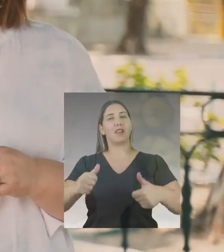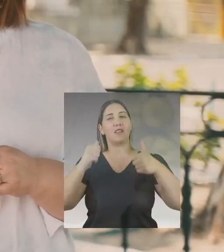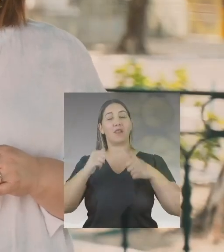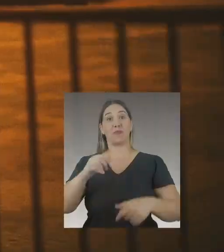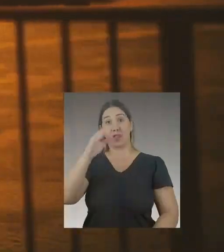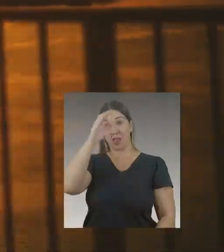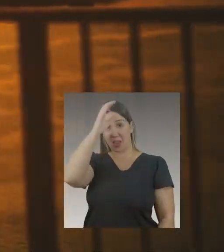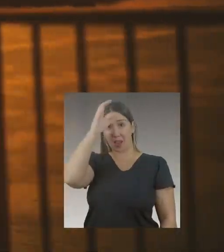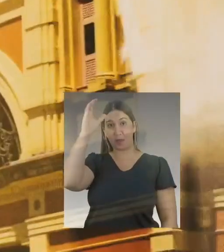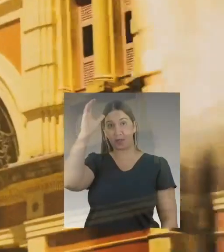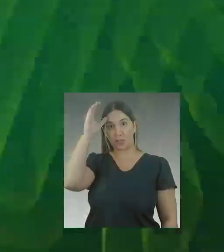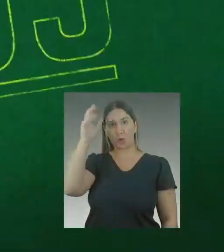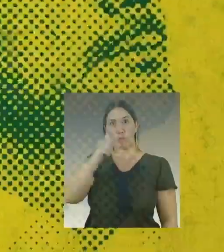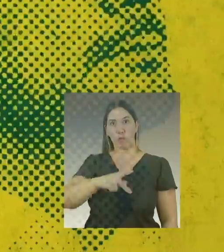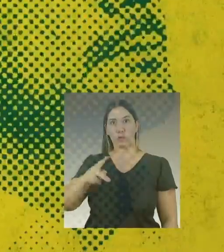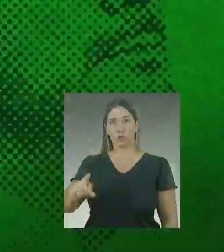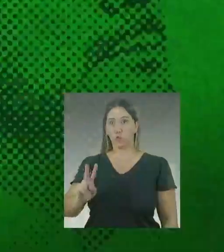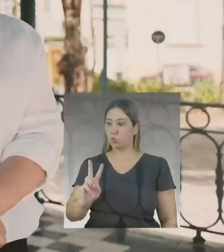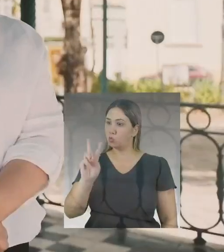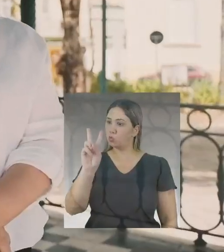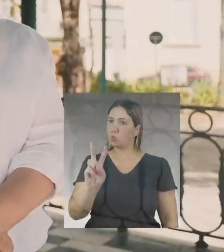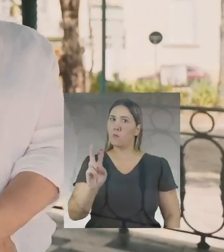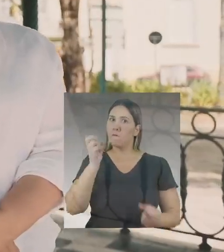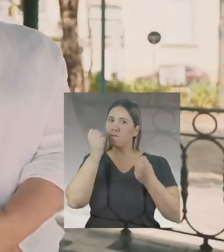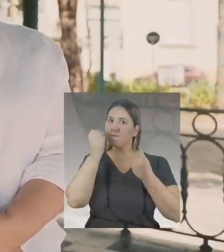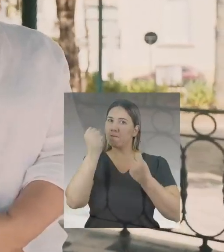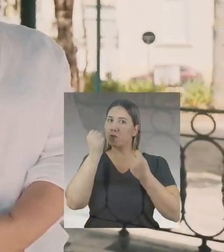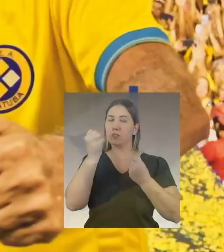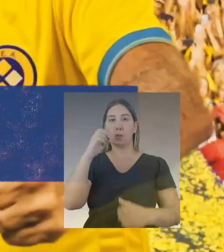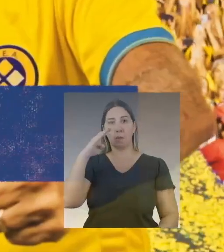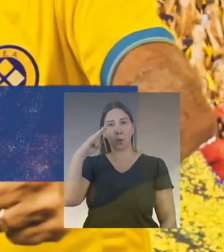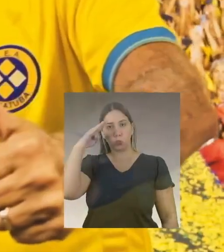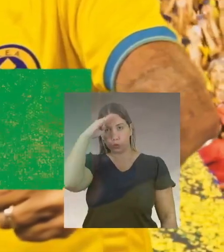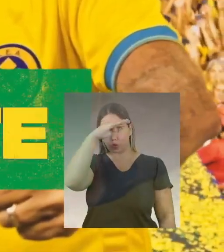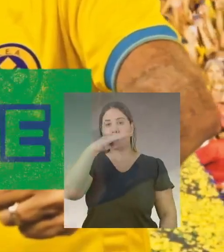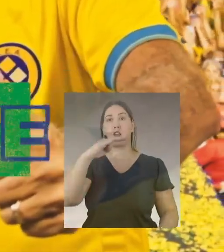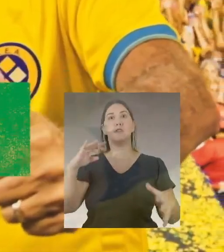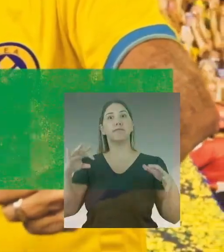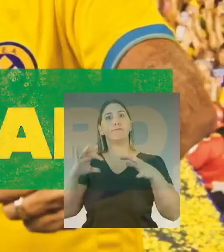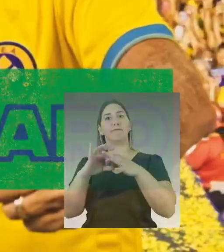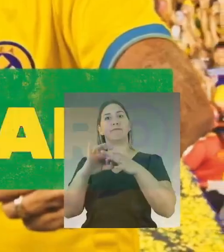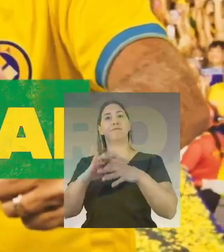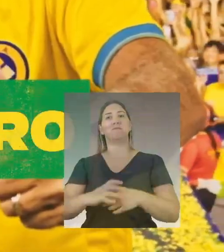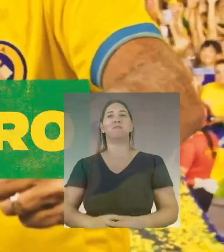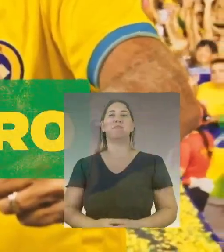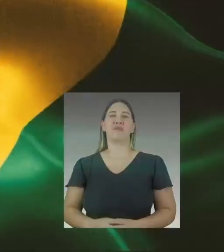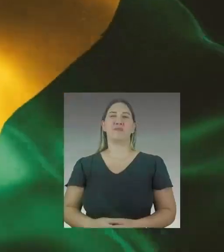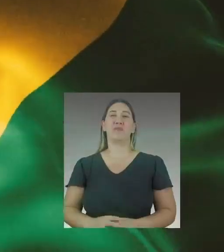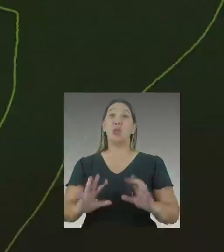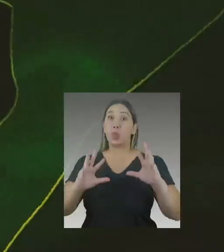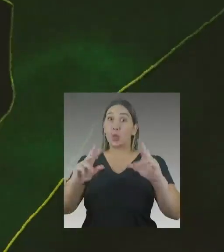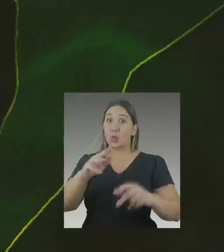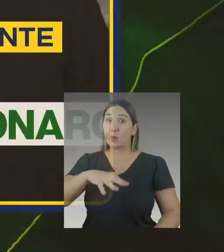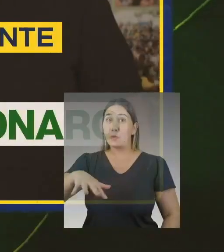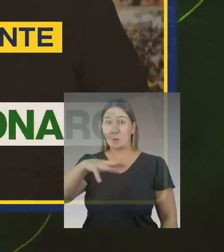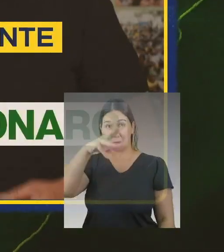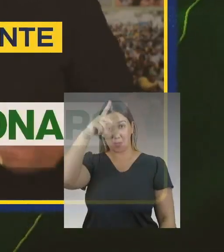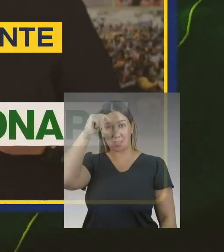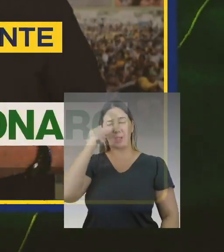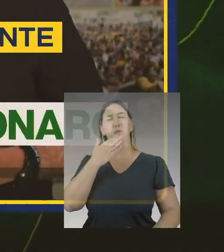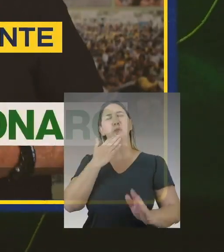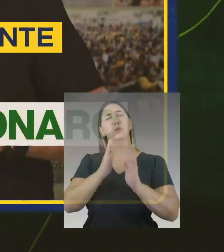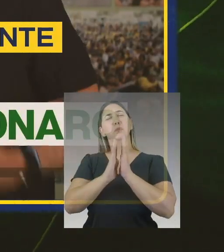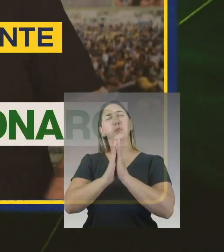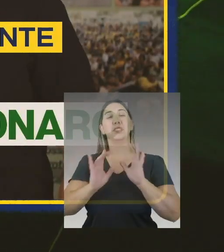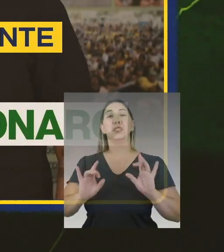pessoas. O capitão e a professora têm tanta força que contam com o apoio total do presidente Jair Bolsonaro. A todos de Manaus, eu faço